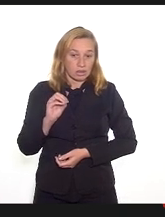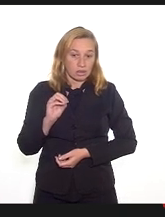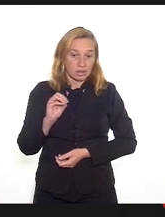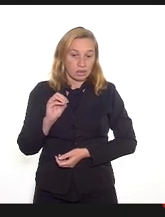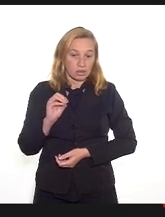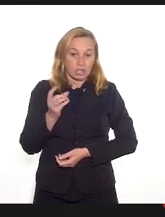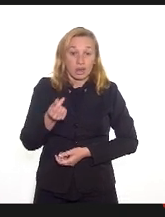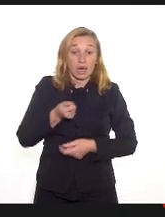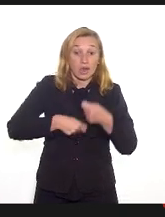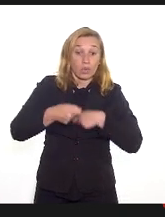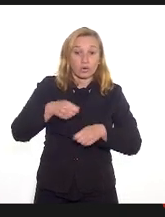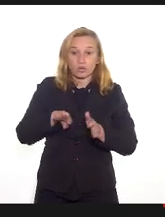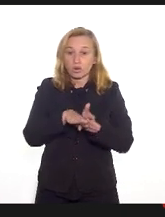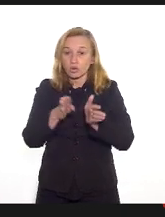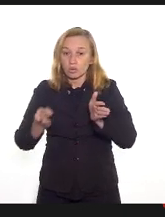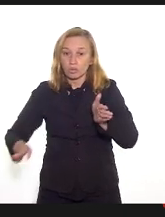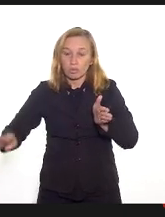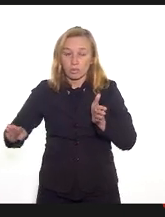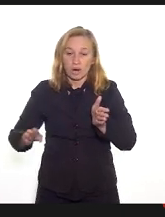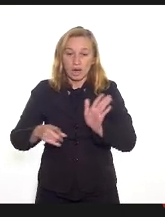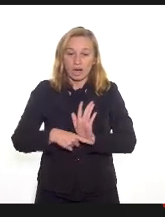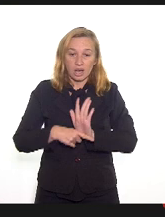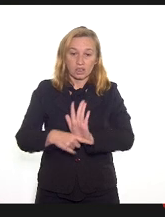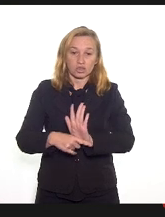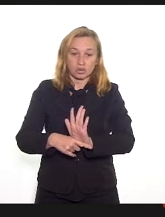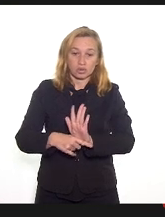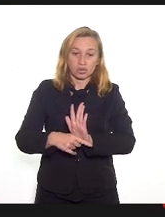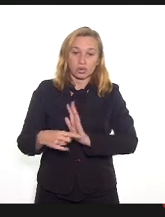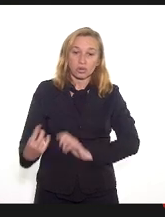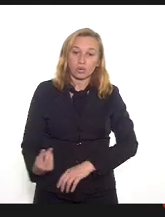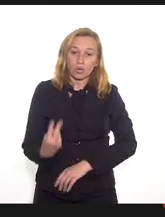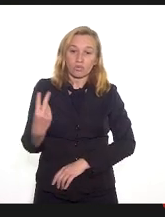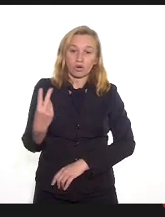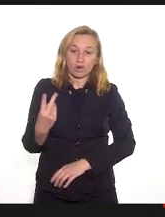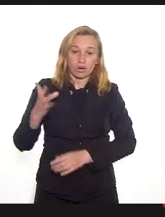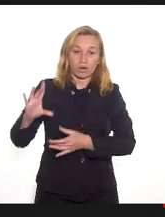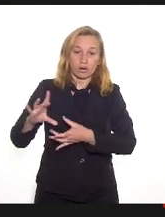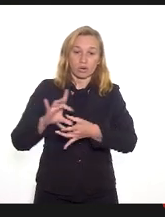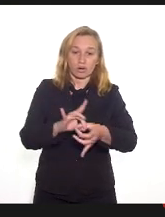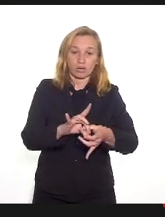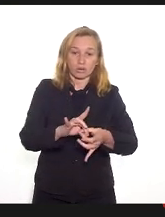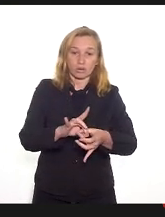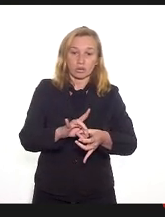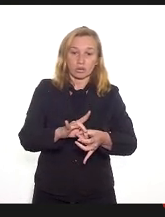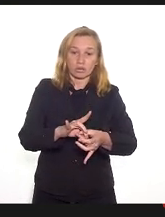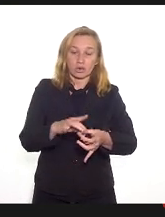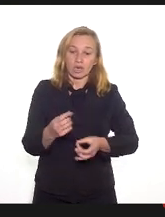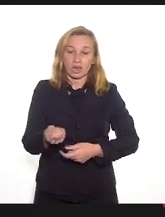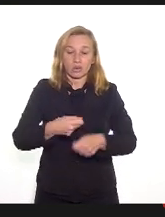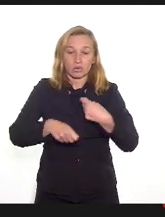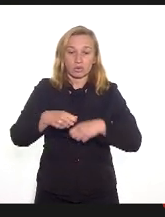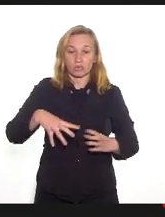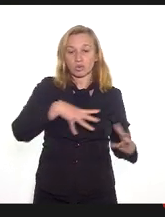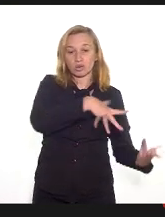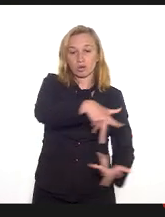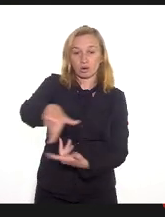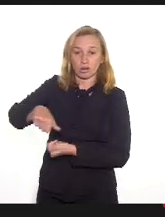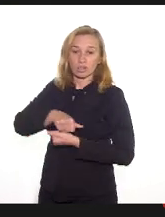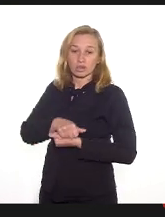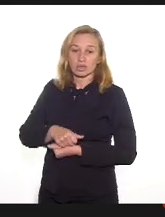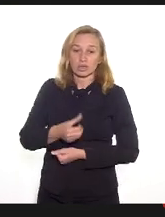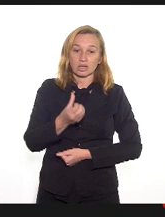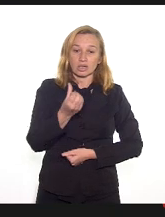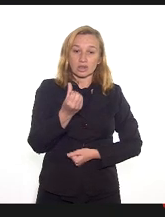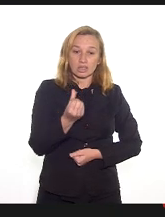a economia do mar contribua como valor agregado para a economia global um valor de cerca de